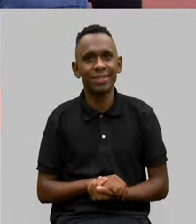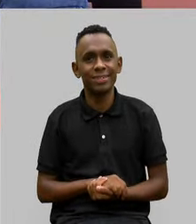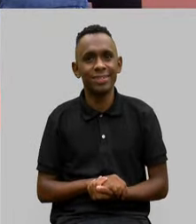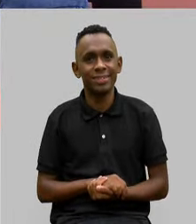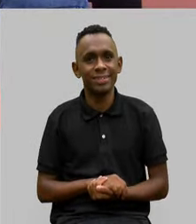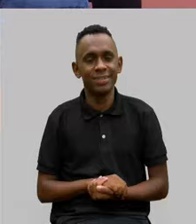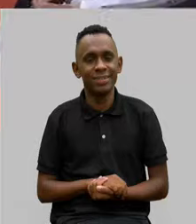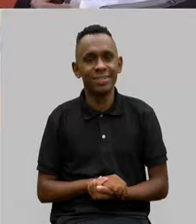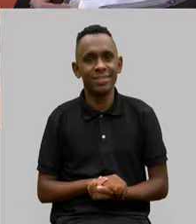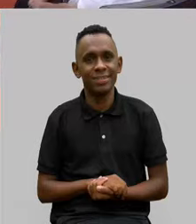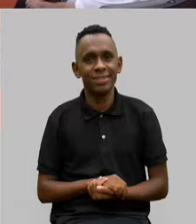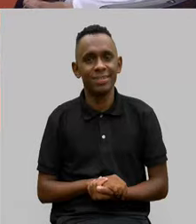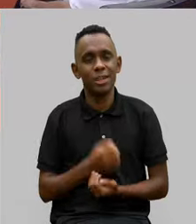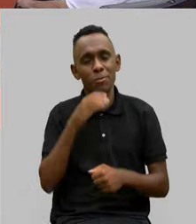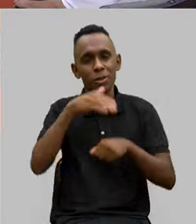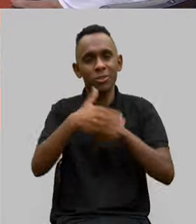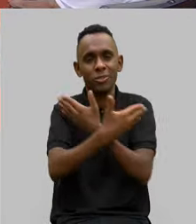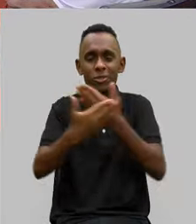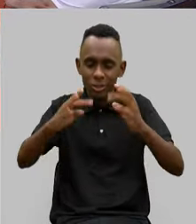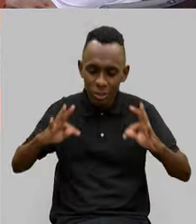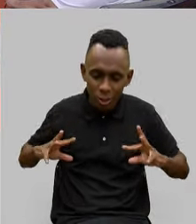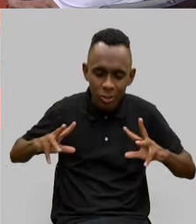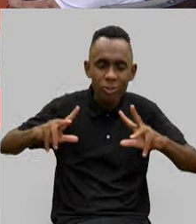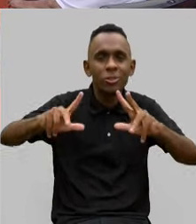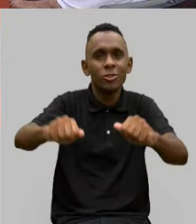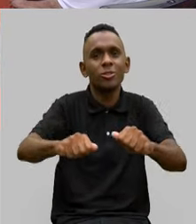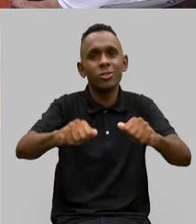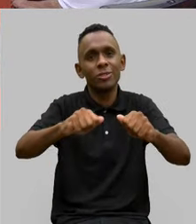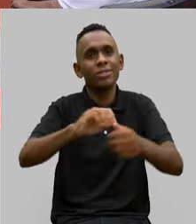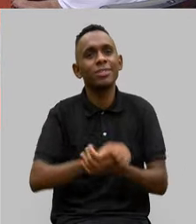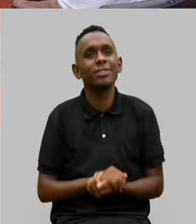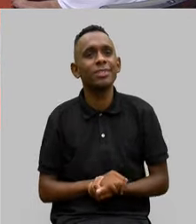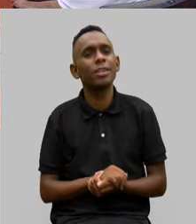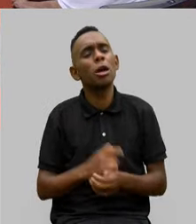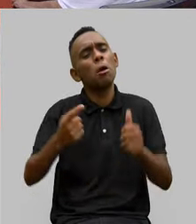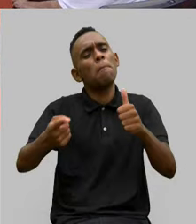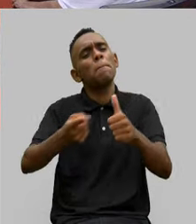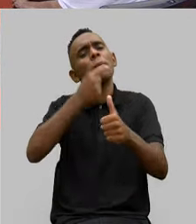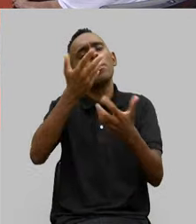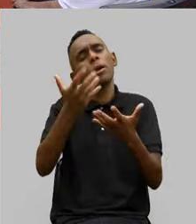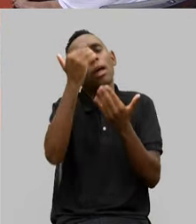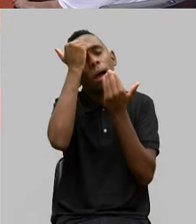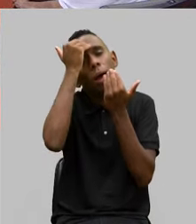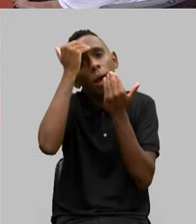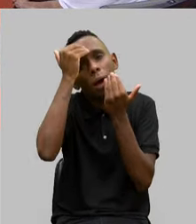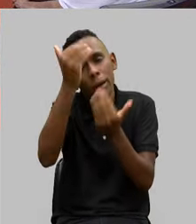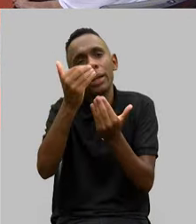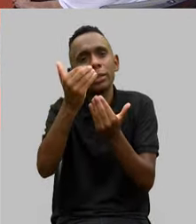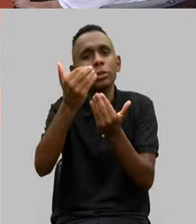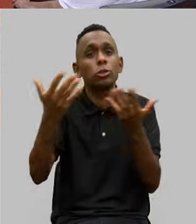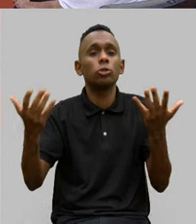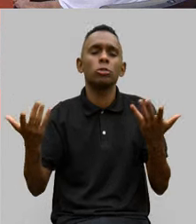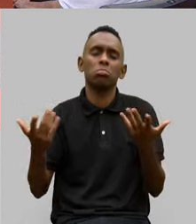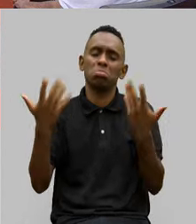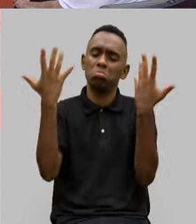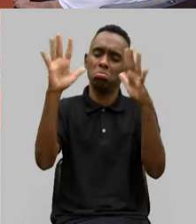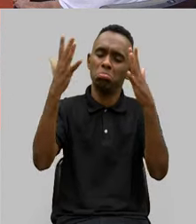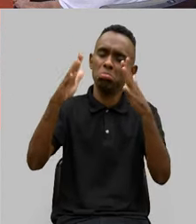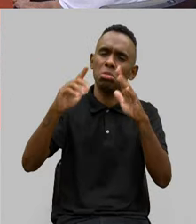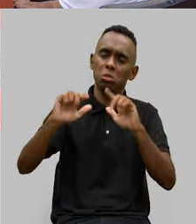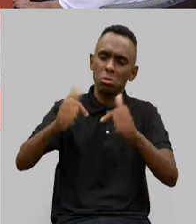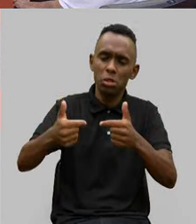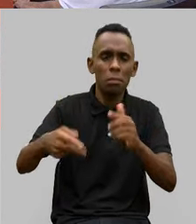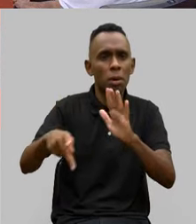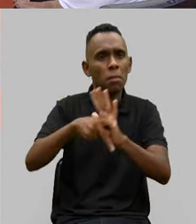reforma Boa noite a todas e todos primeiramente agradecer e elogiar a iniciativa da deputada